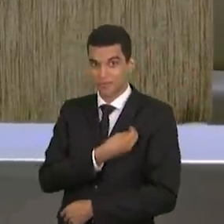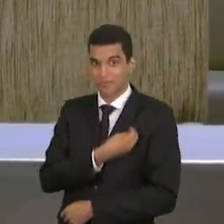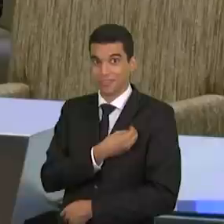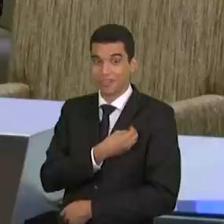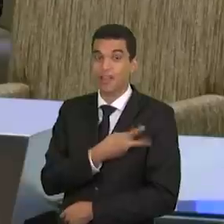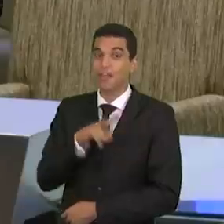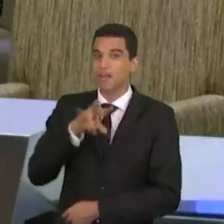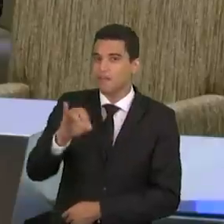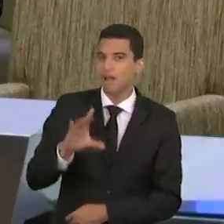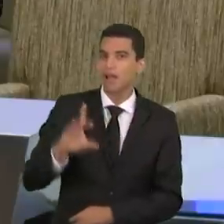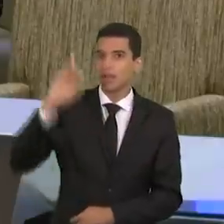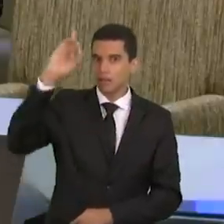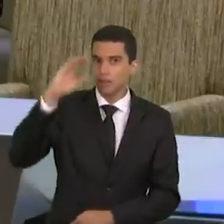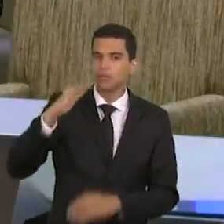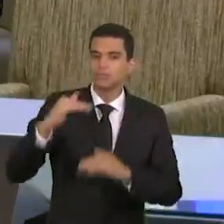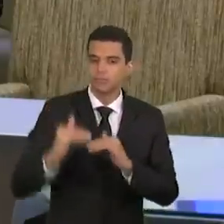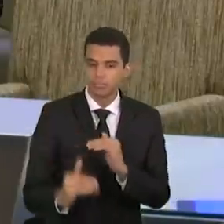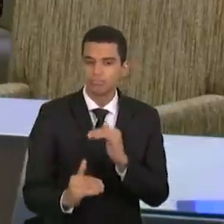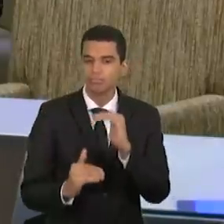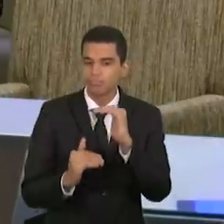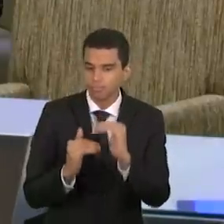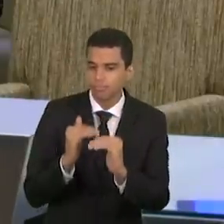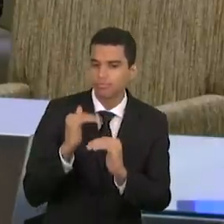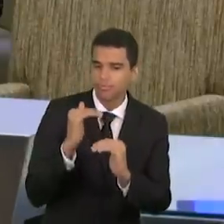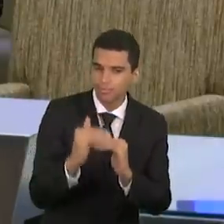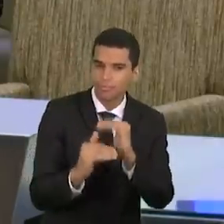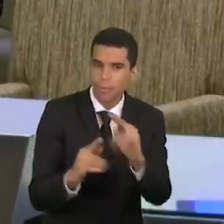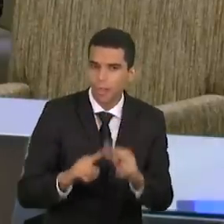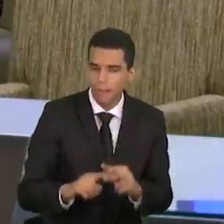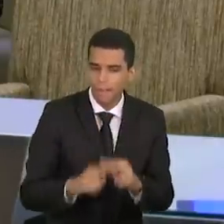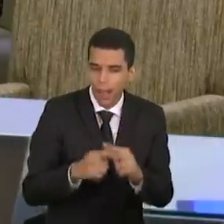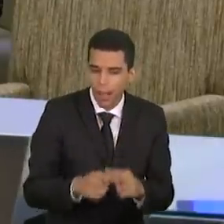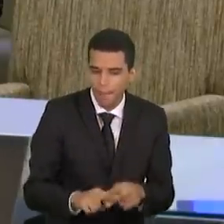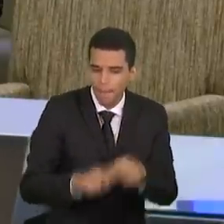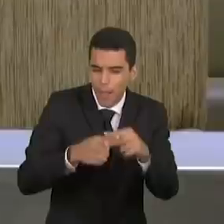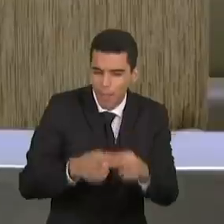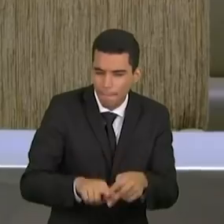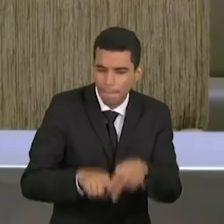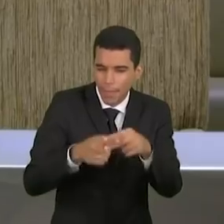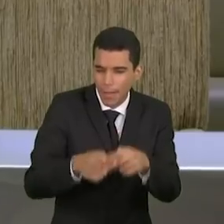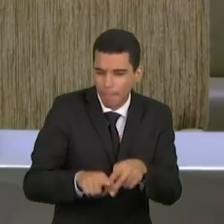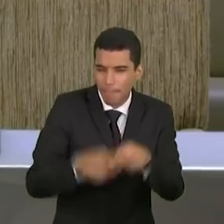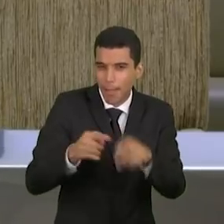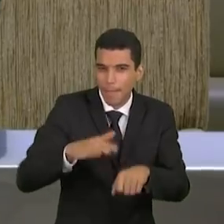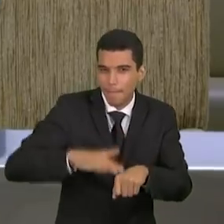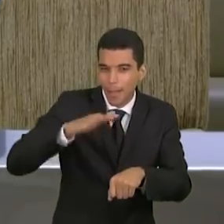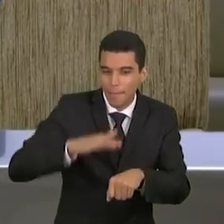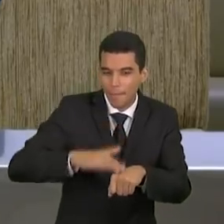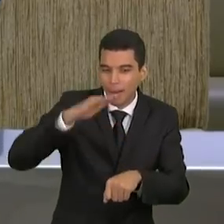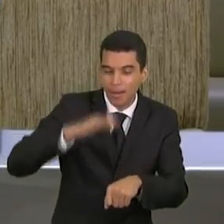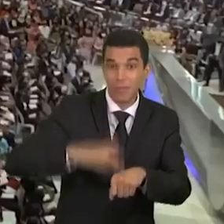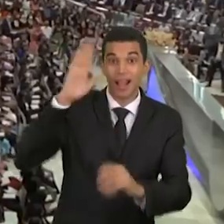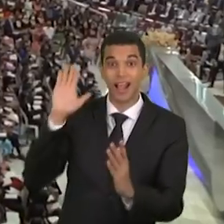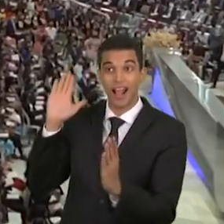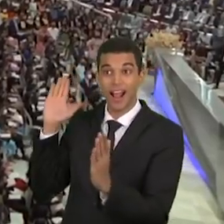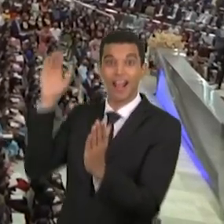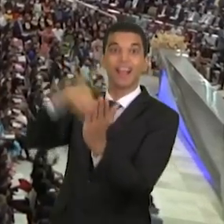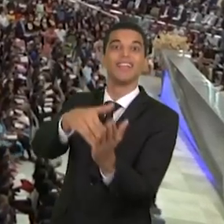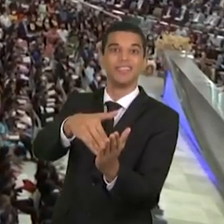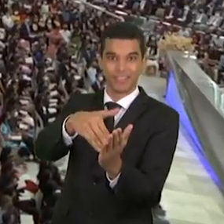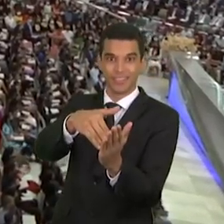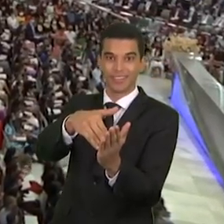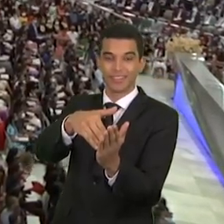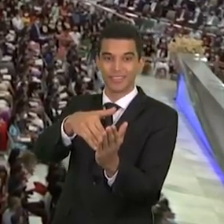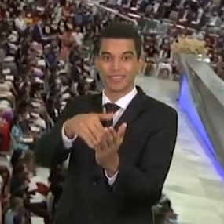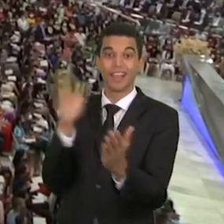a aperfeiçoará até... Eu vou parafrasear agora. Lá está escrito